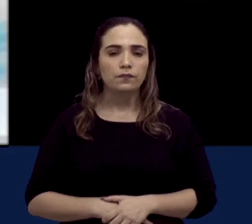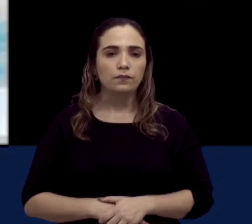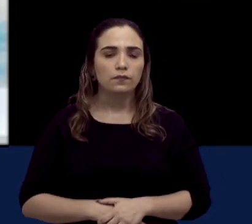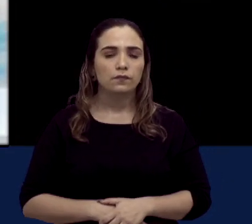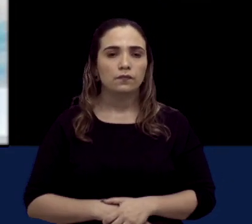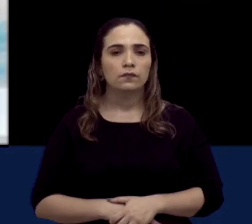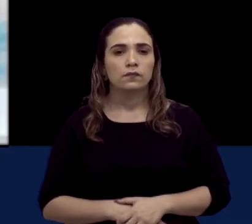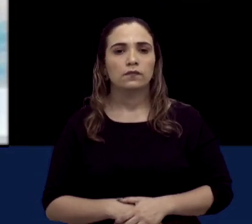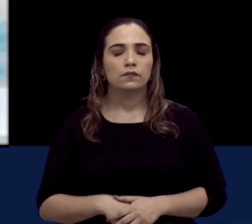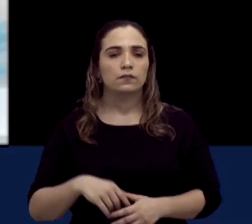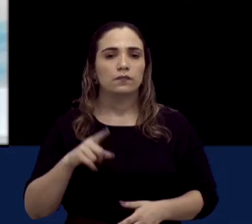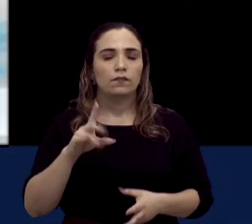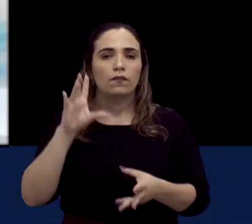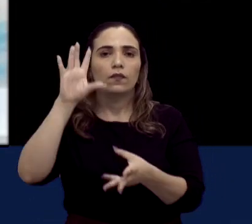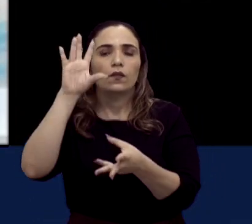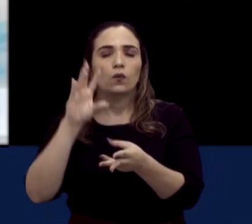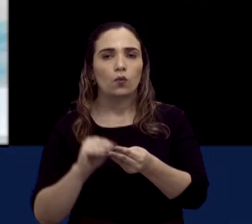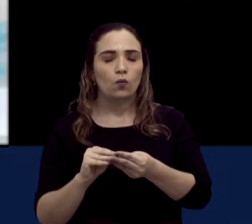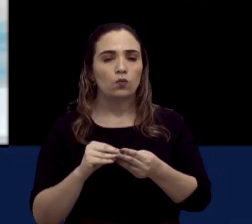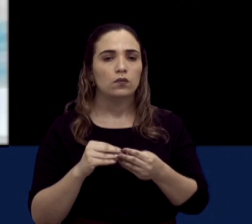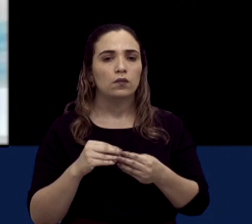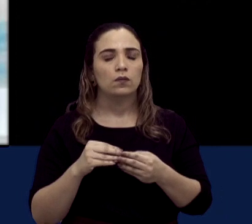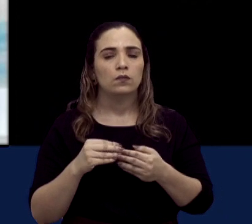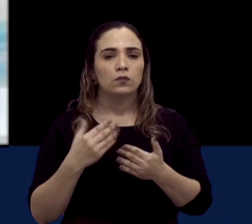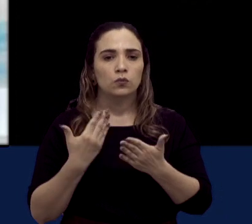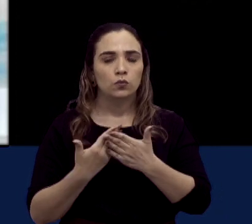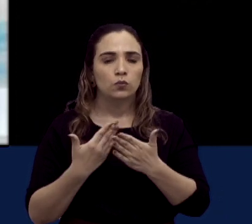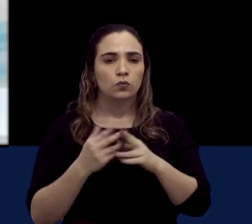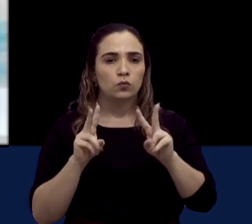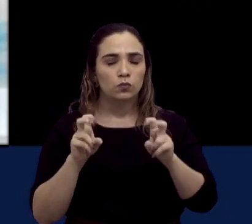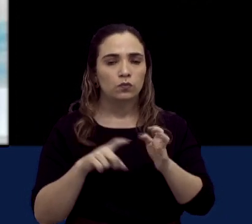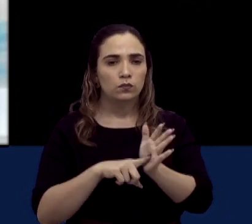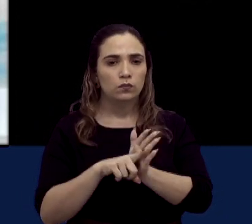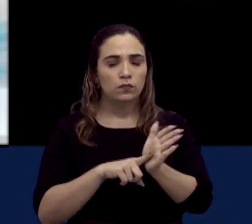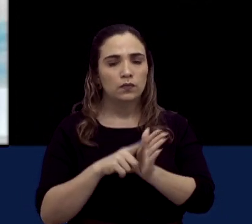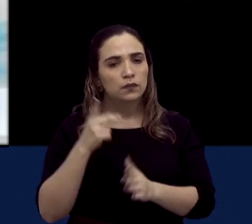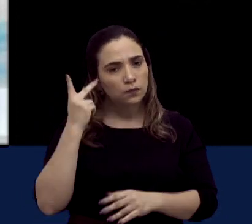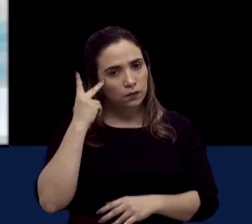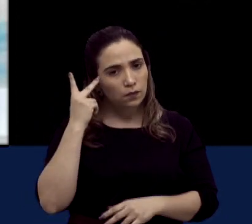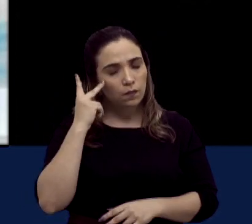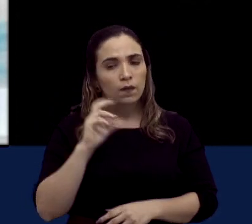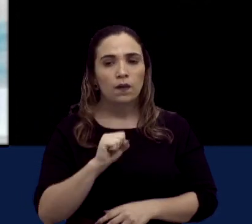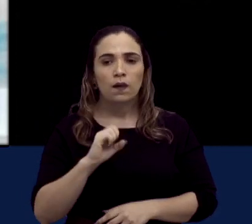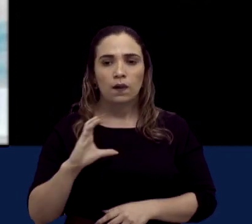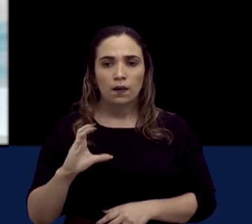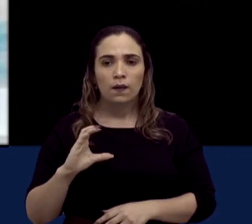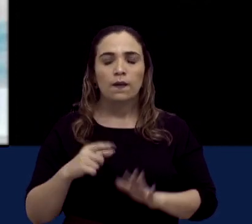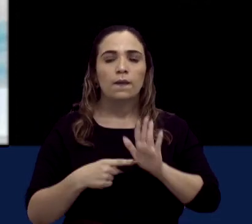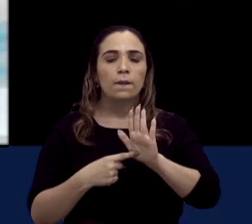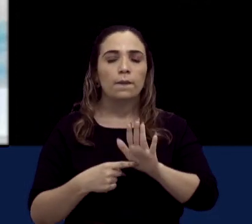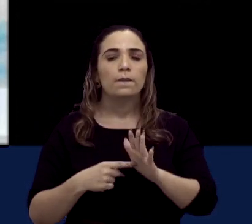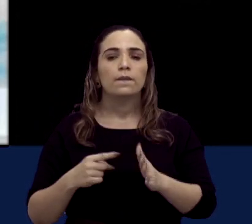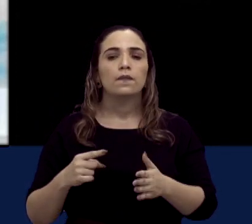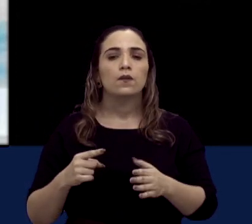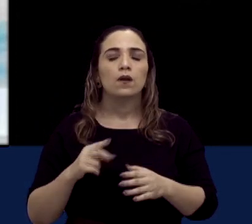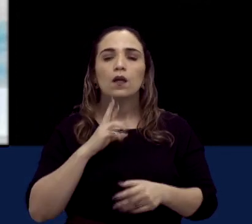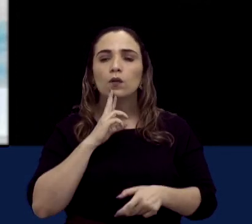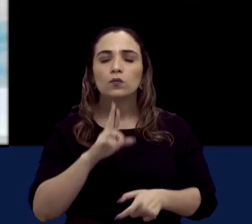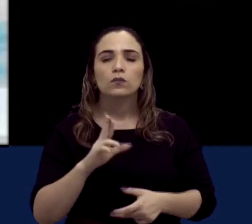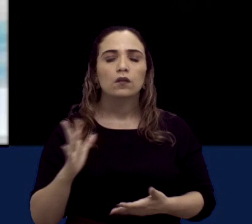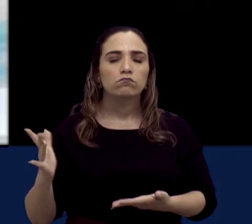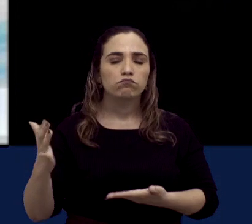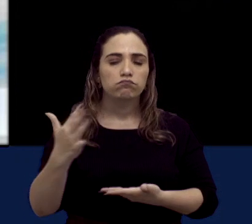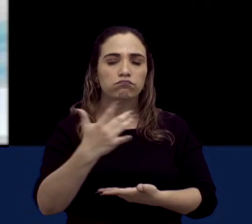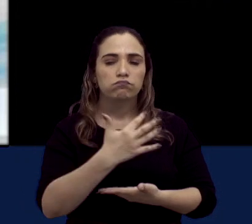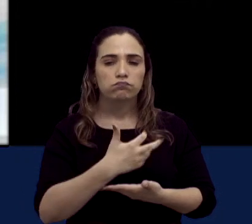Aqui é a conclusão, né, desses trabalhos. Os resultados obtidos demonstraram esses